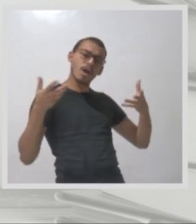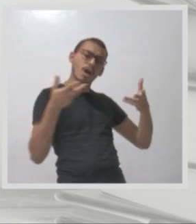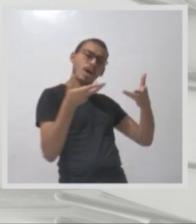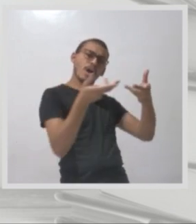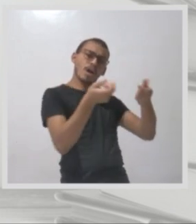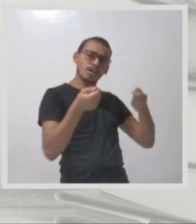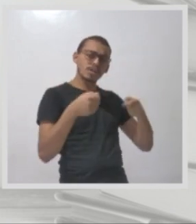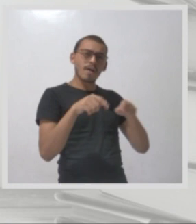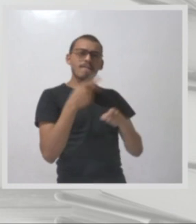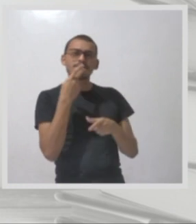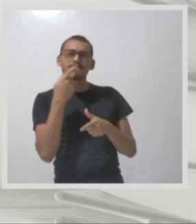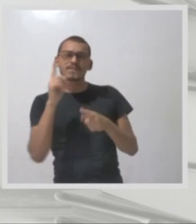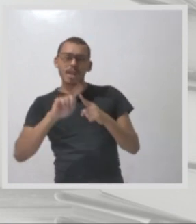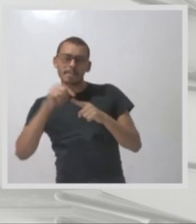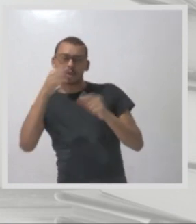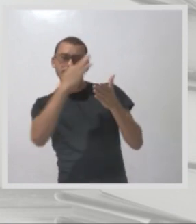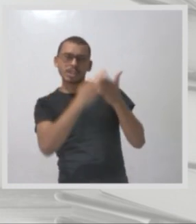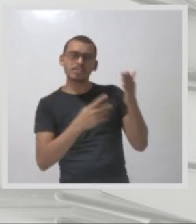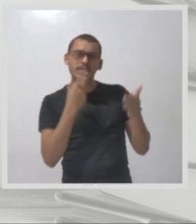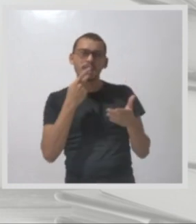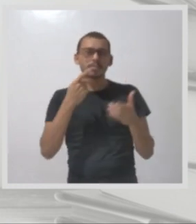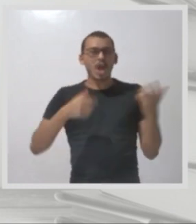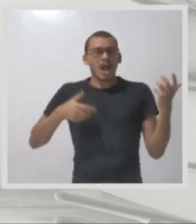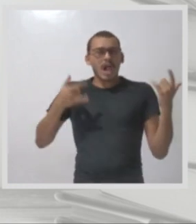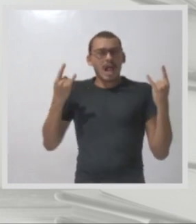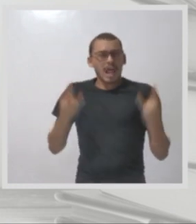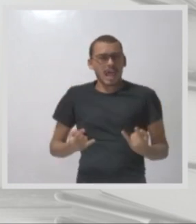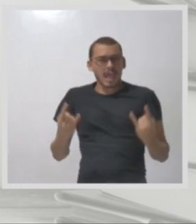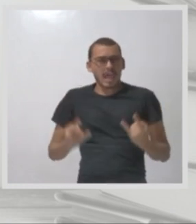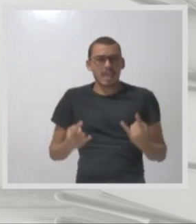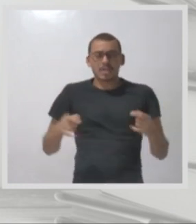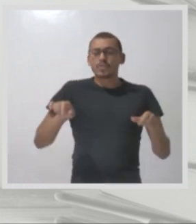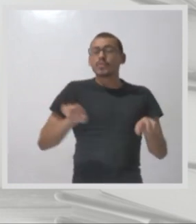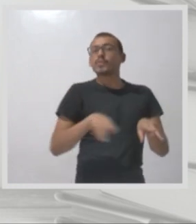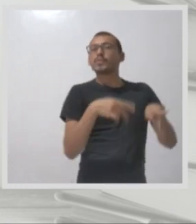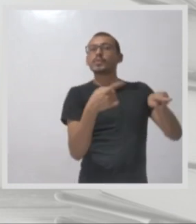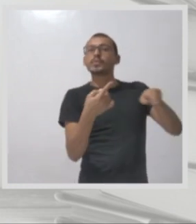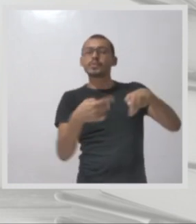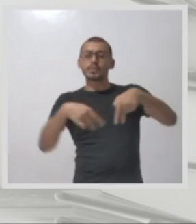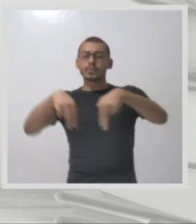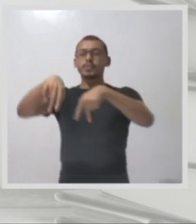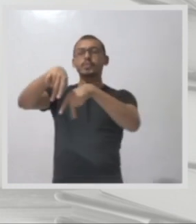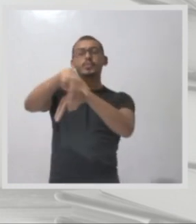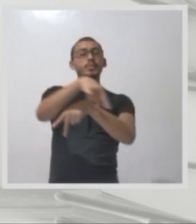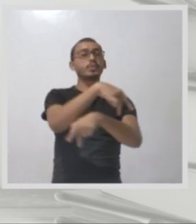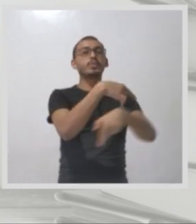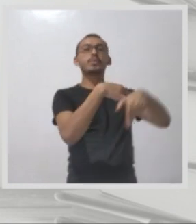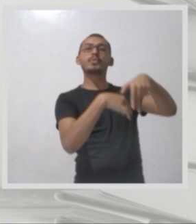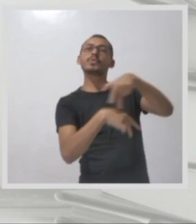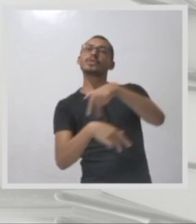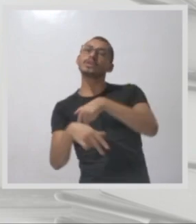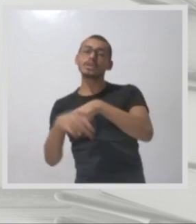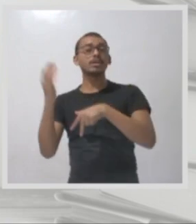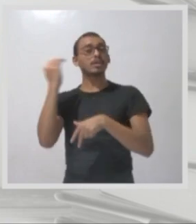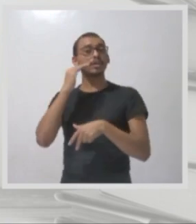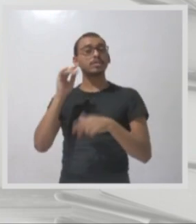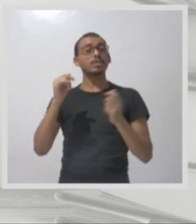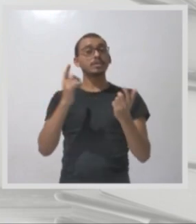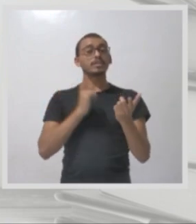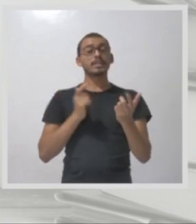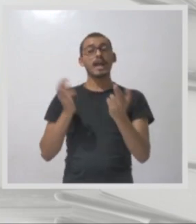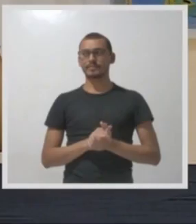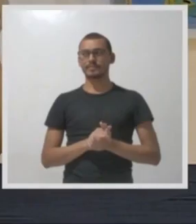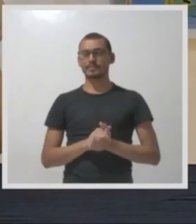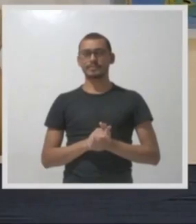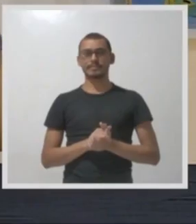sobre rock, sobre valsa. Então, ele está relacionando o poema, o vento, com a música.